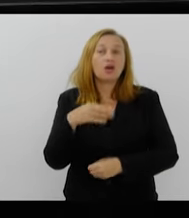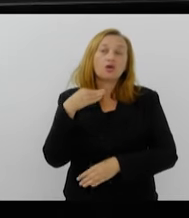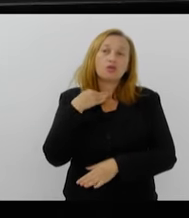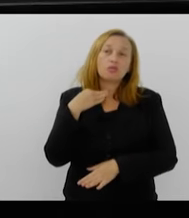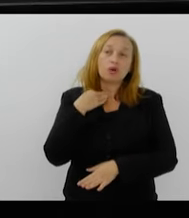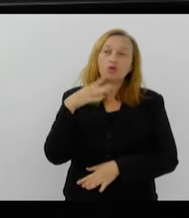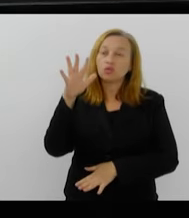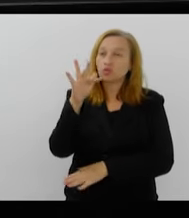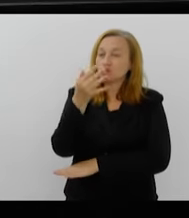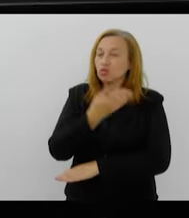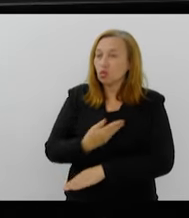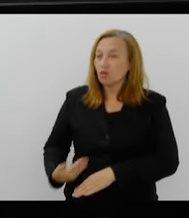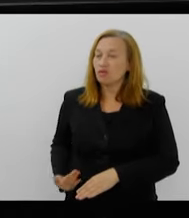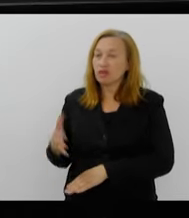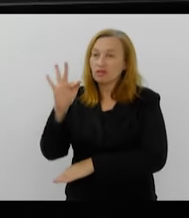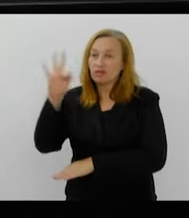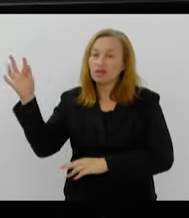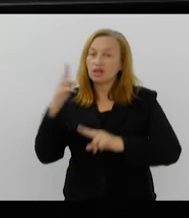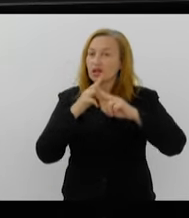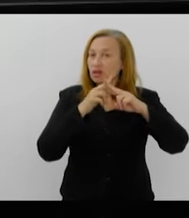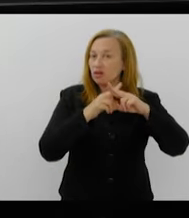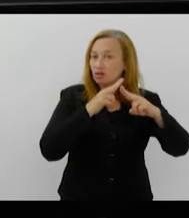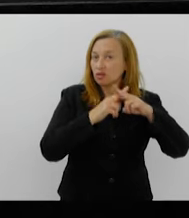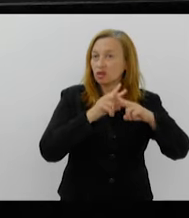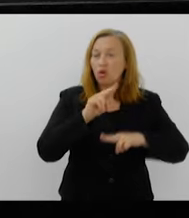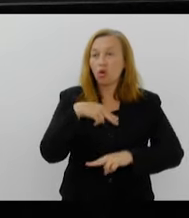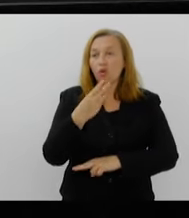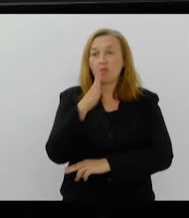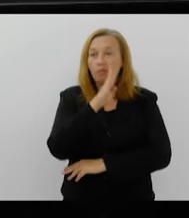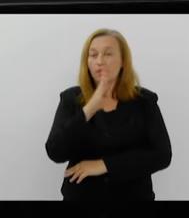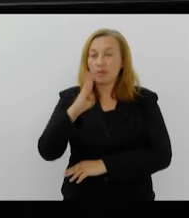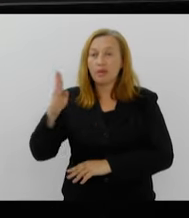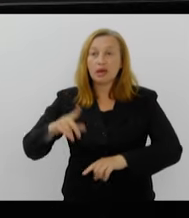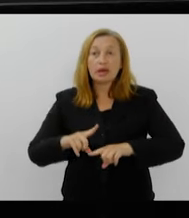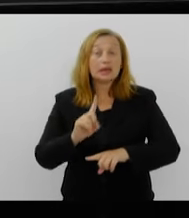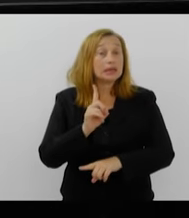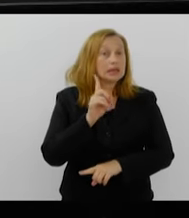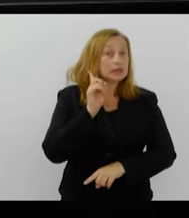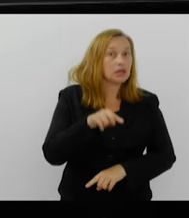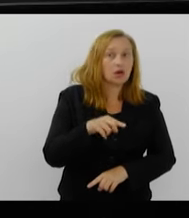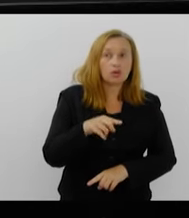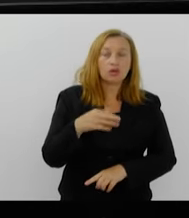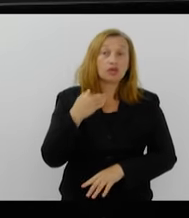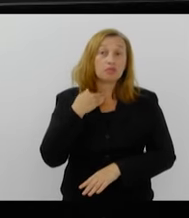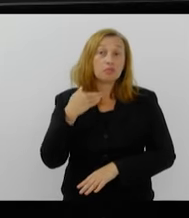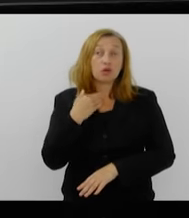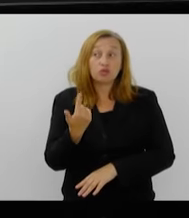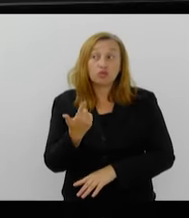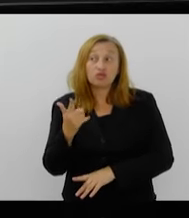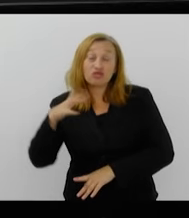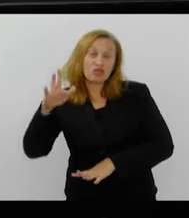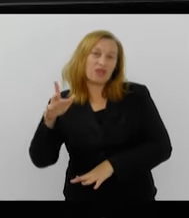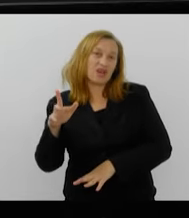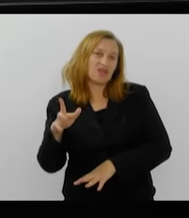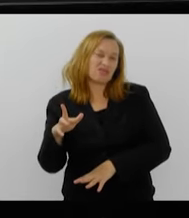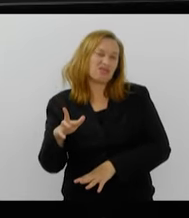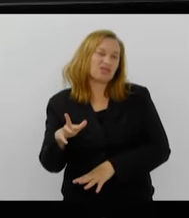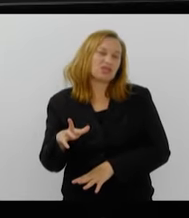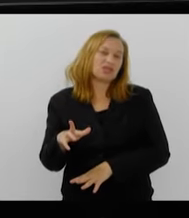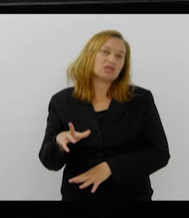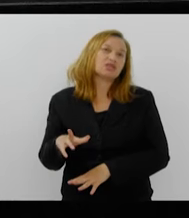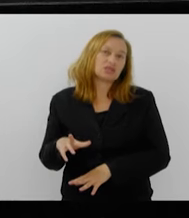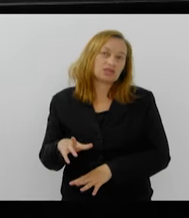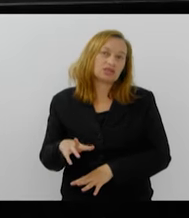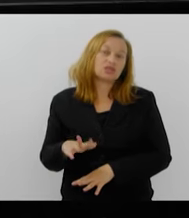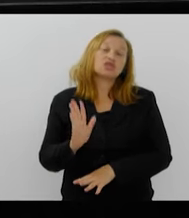governo federal, seja na Caixa Econômica, no Banco do Brasil, e não nessa aventura, né, bancária, que, tal qual